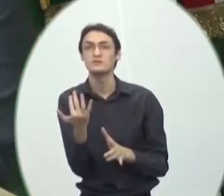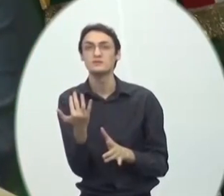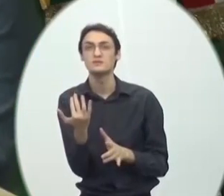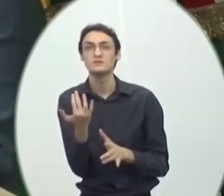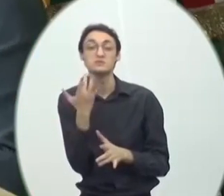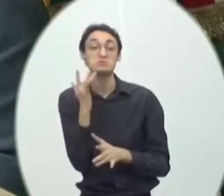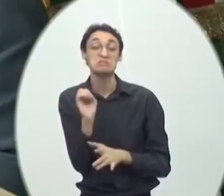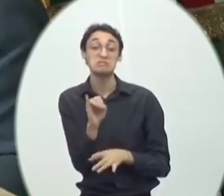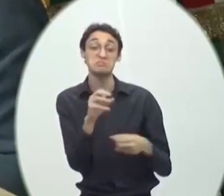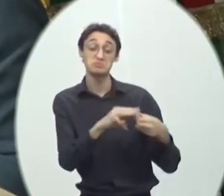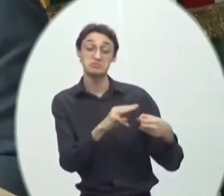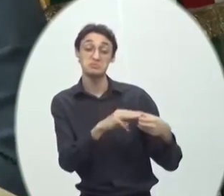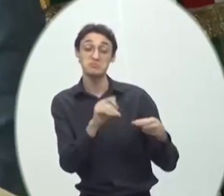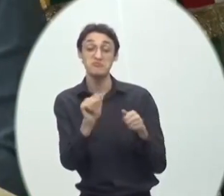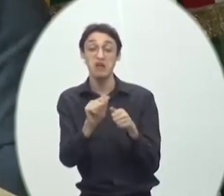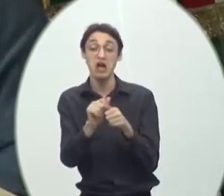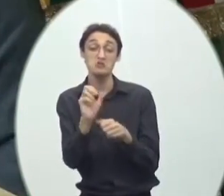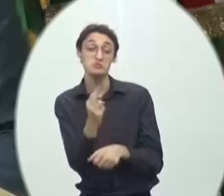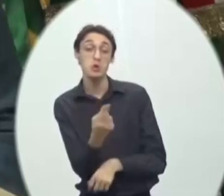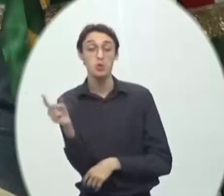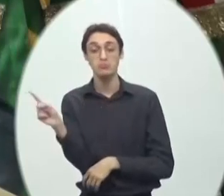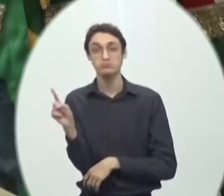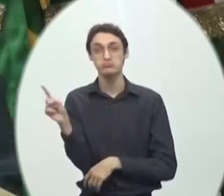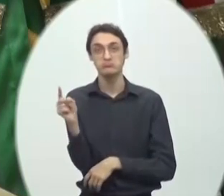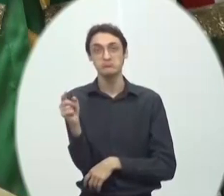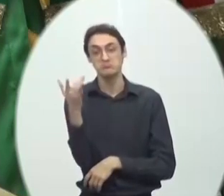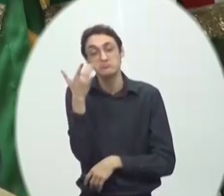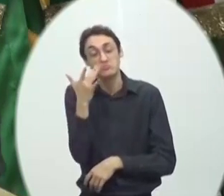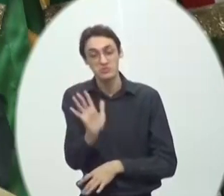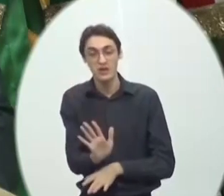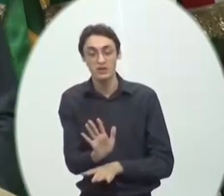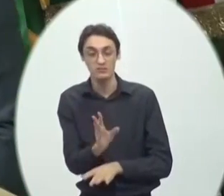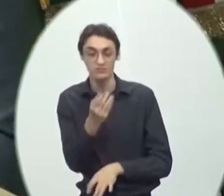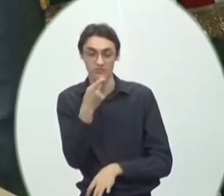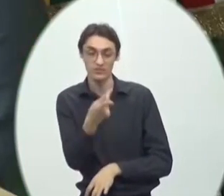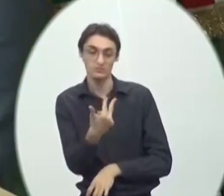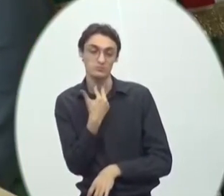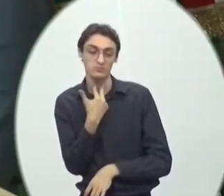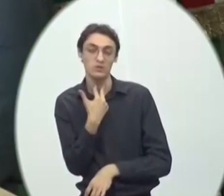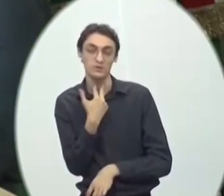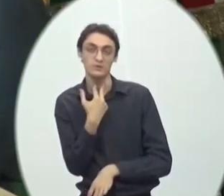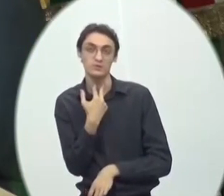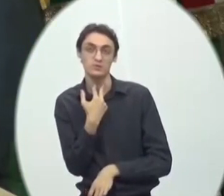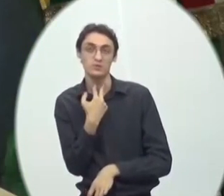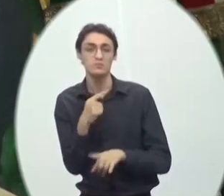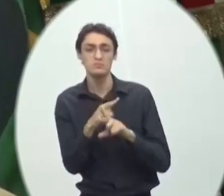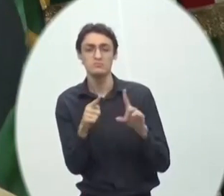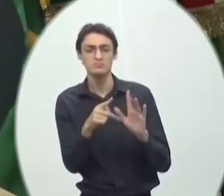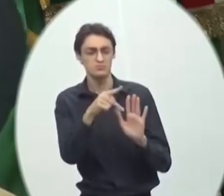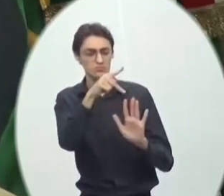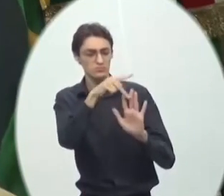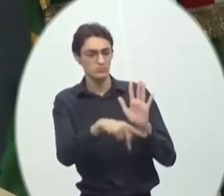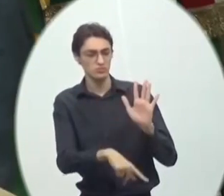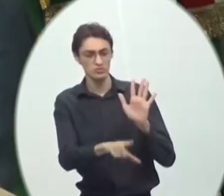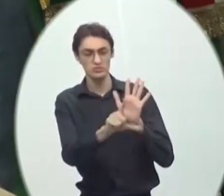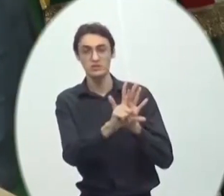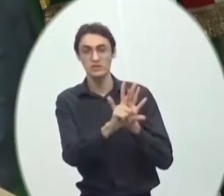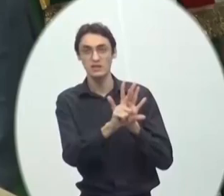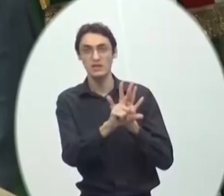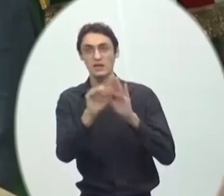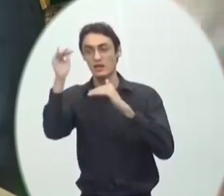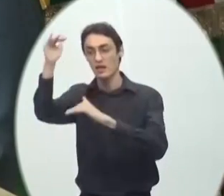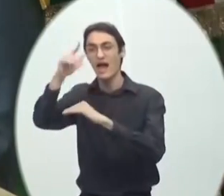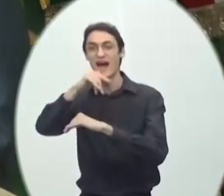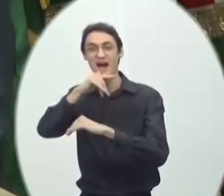não sei se o município faz ou não faz, então eu também não posso dizer aqui se o município não faz, né? Mas isso é um projeto de lei para a limpeza das caixas